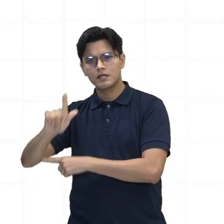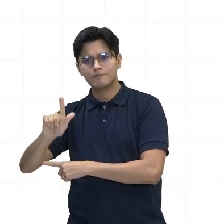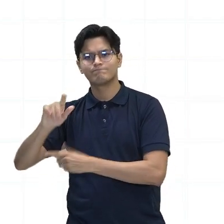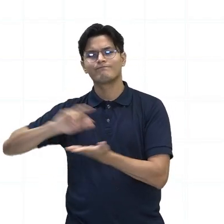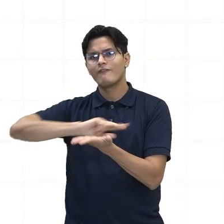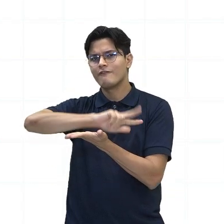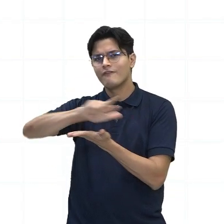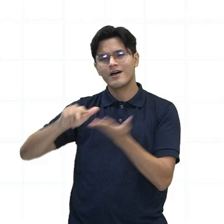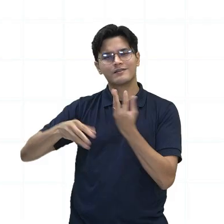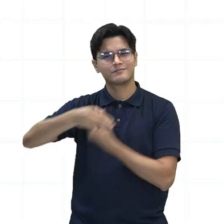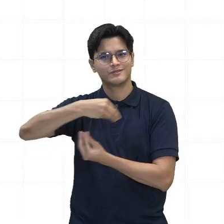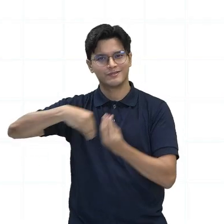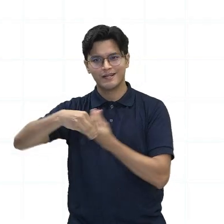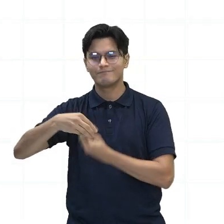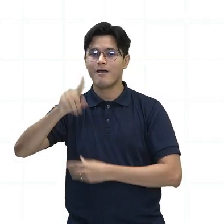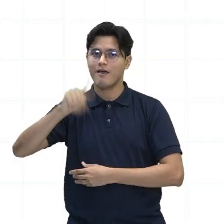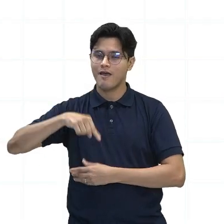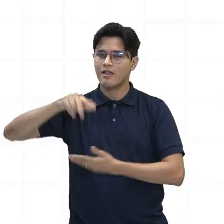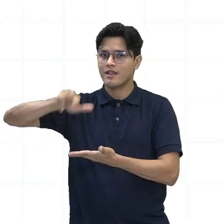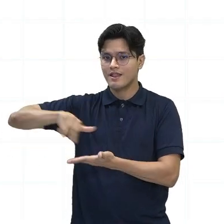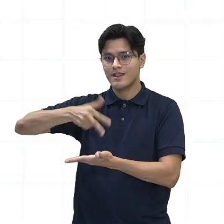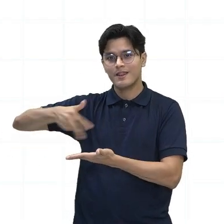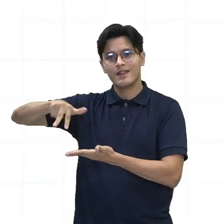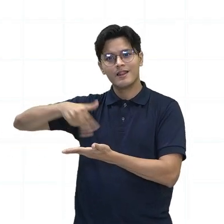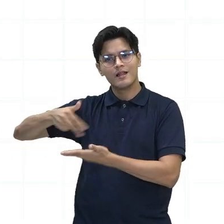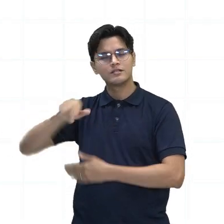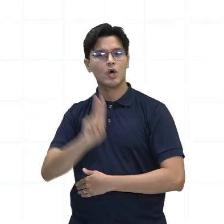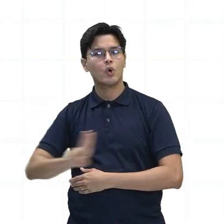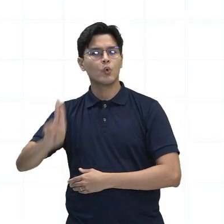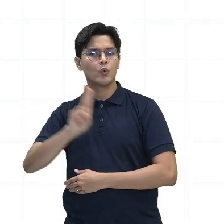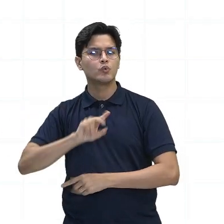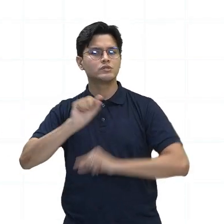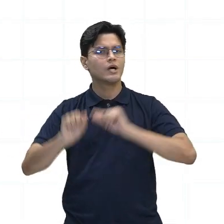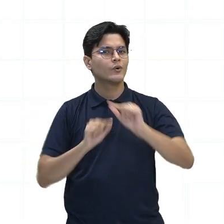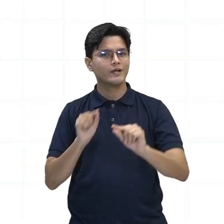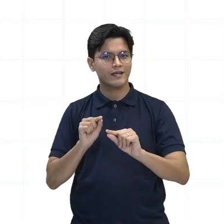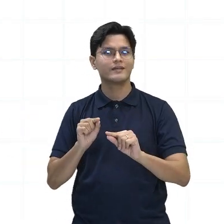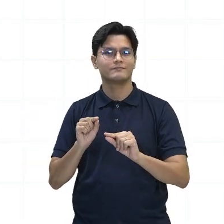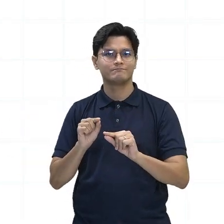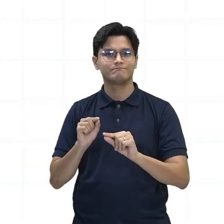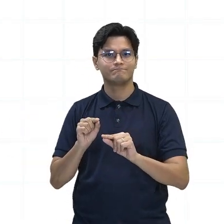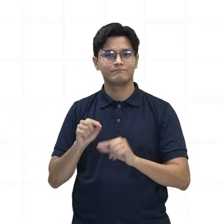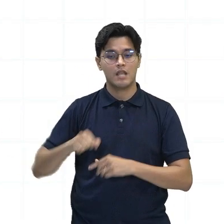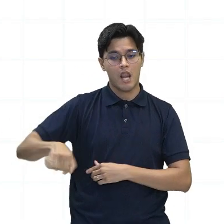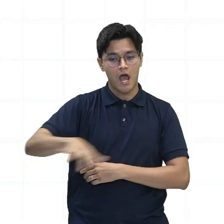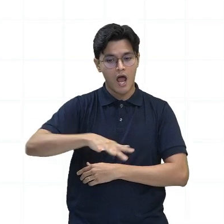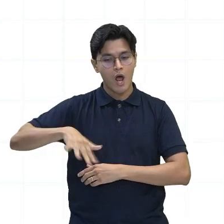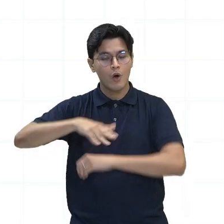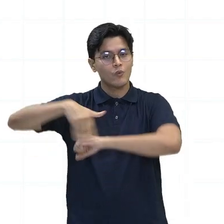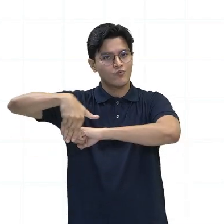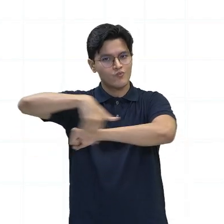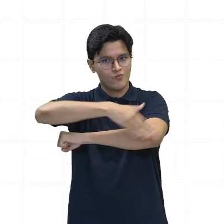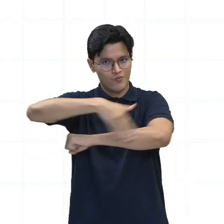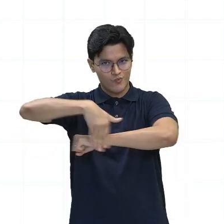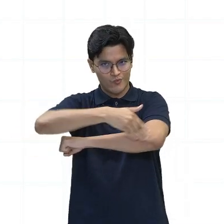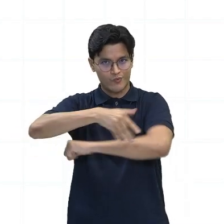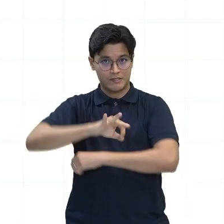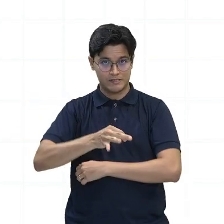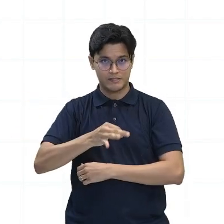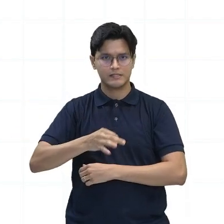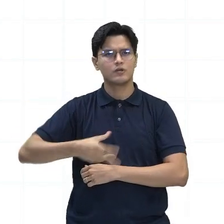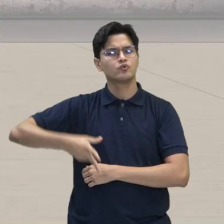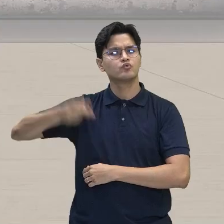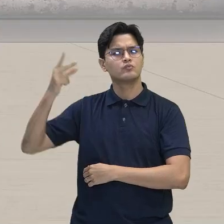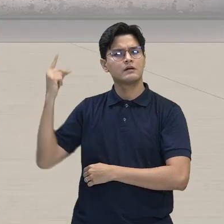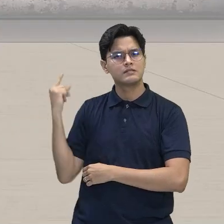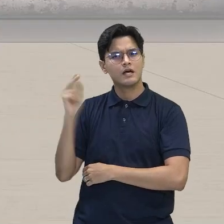uma dança, né, que é feita ali na rua. Antigamente, né, era chamada de danças